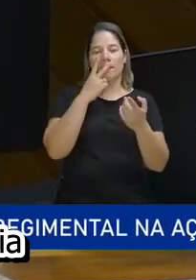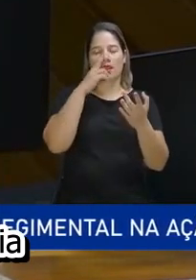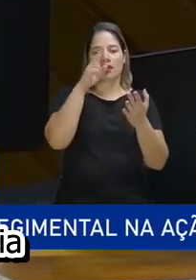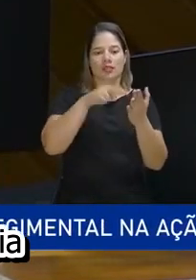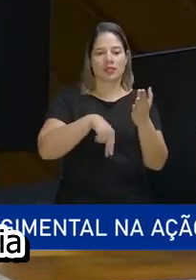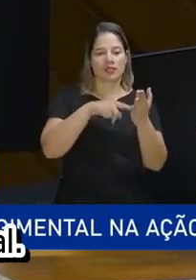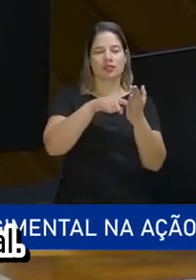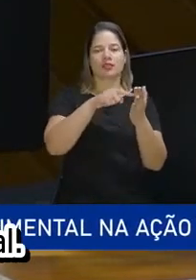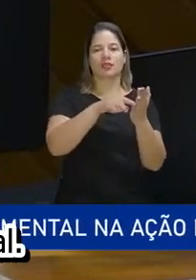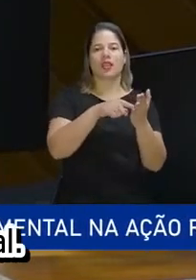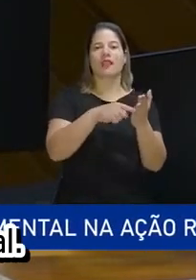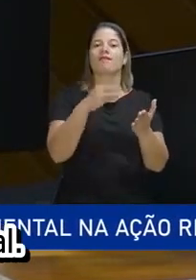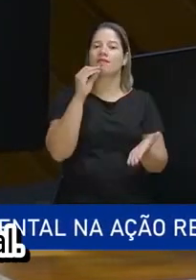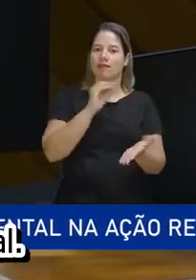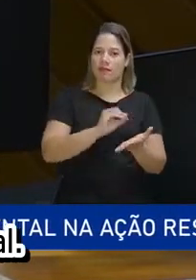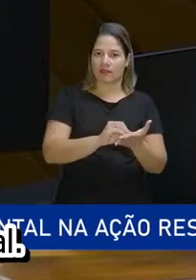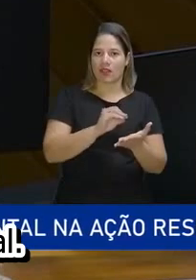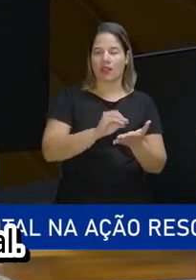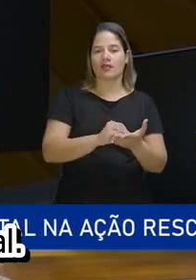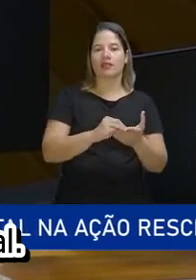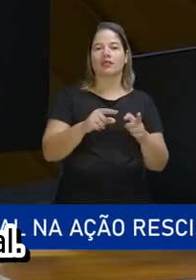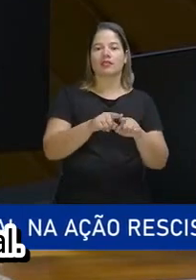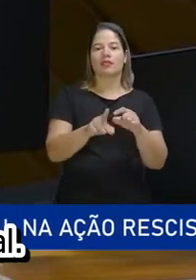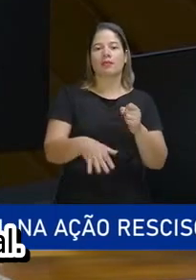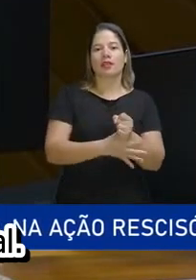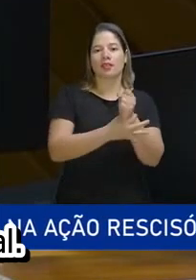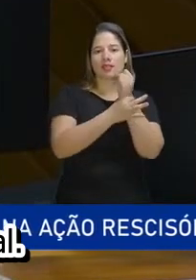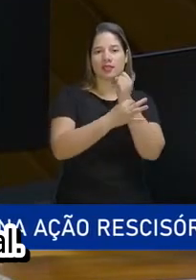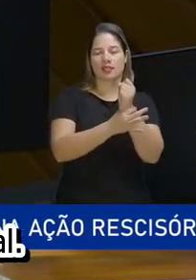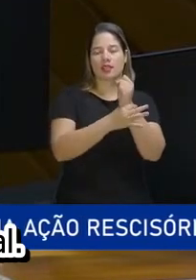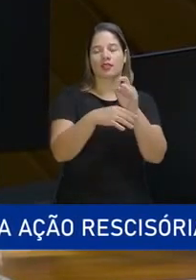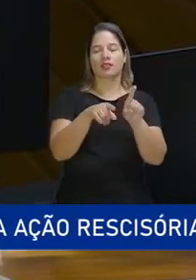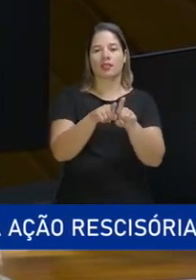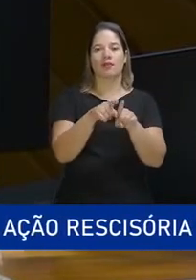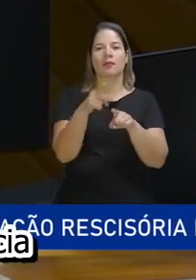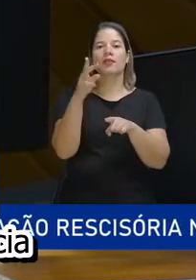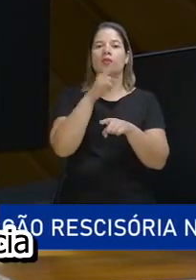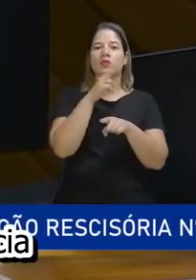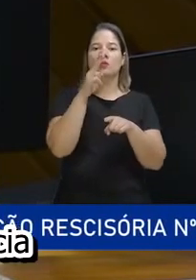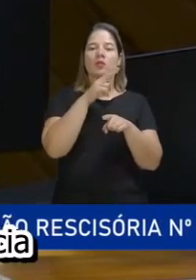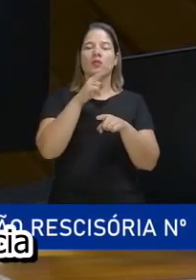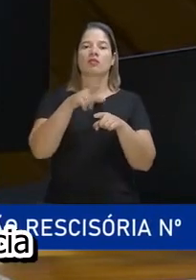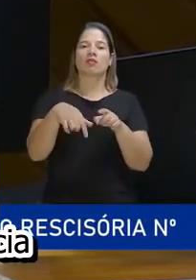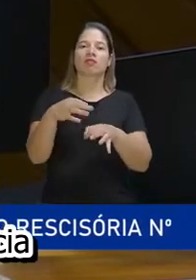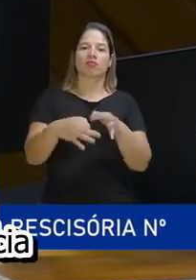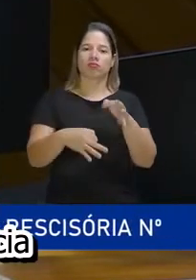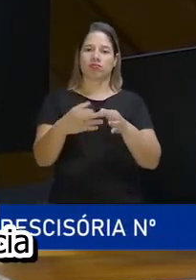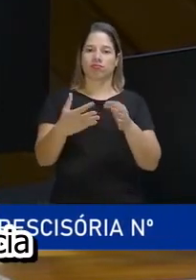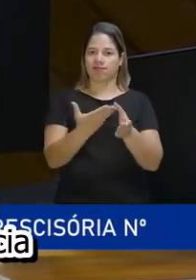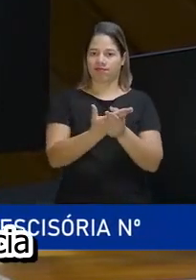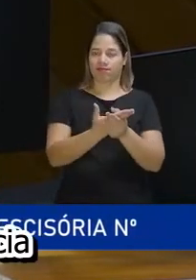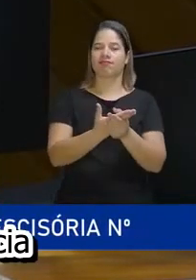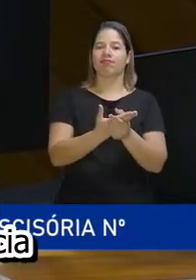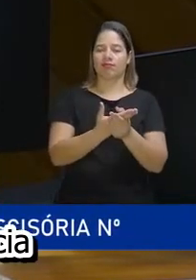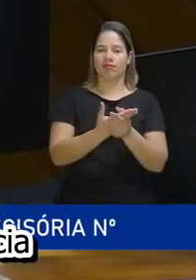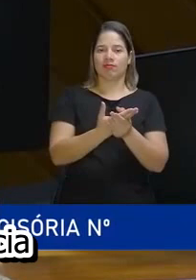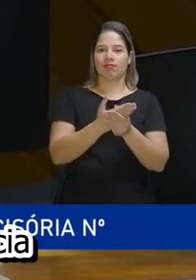legal, seja em decorrência da segurança e da celeridade processual eleitoral. Nesse sentido, até o início do